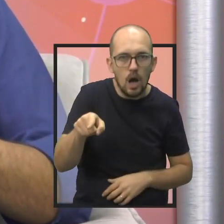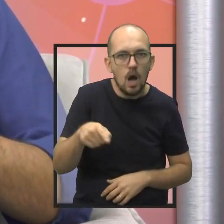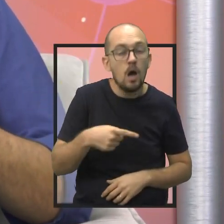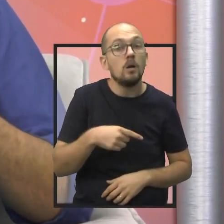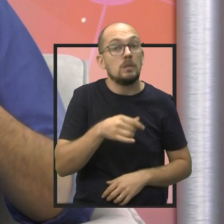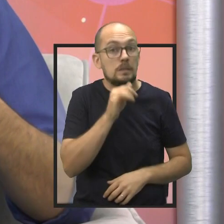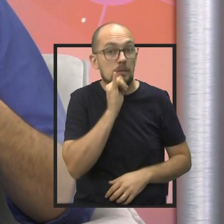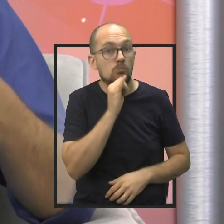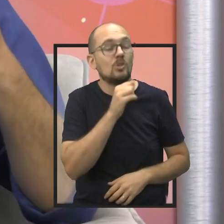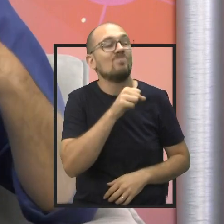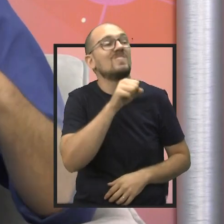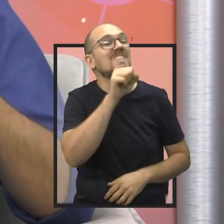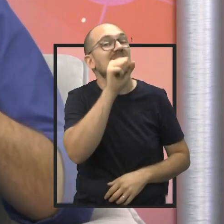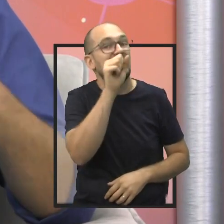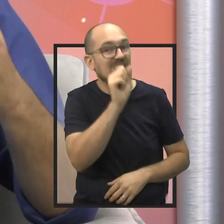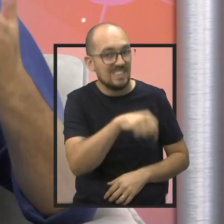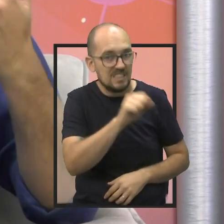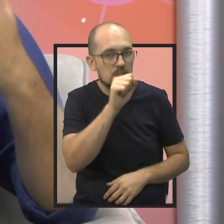confirmado, ele já